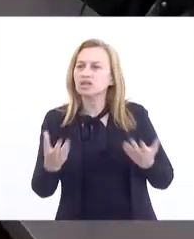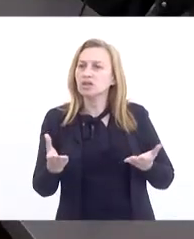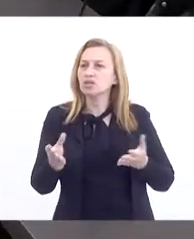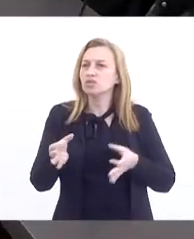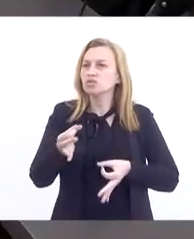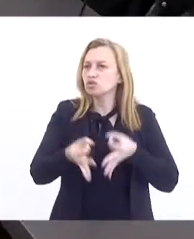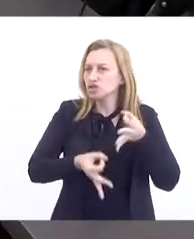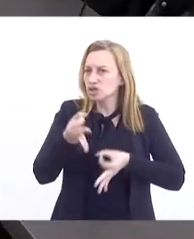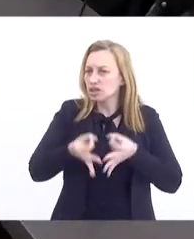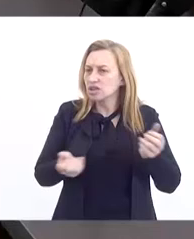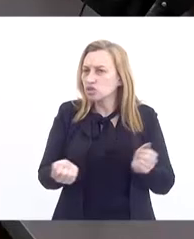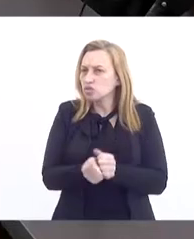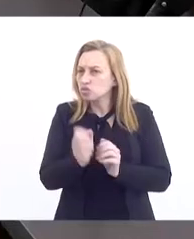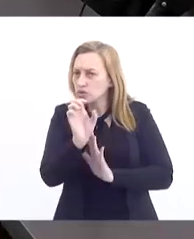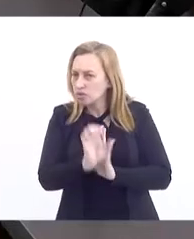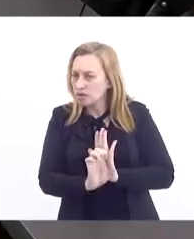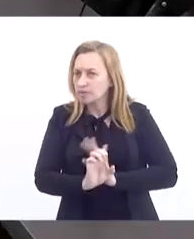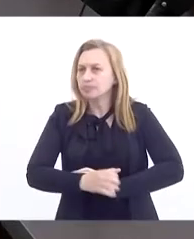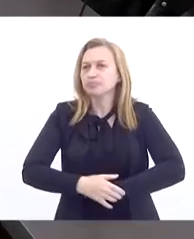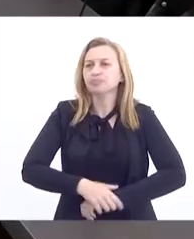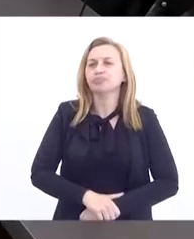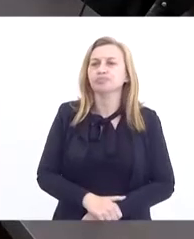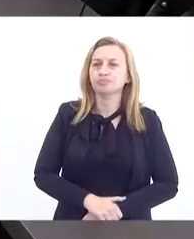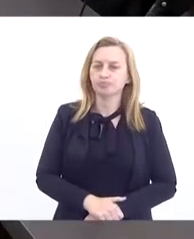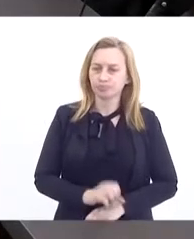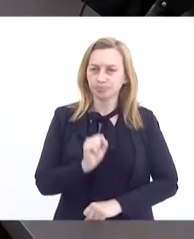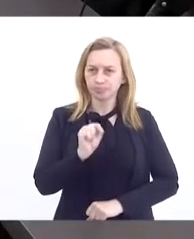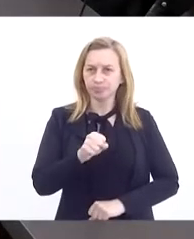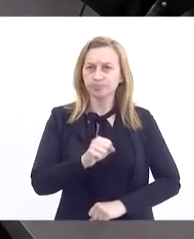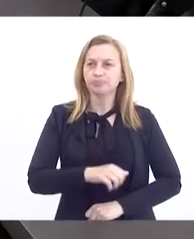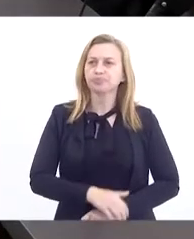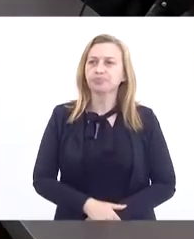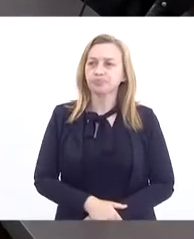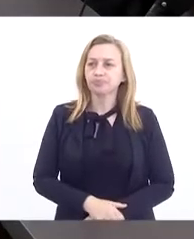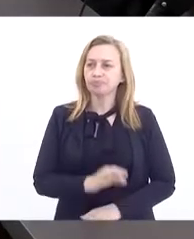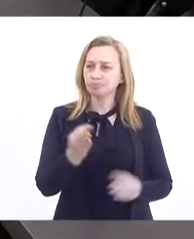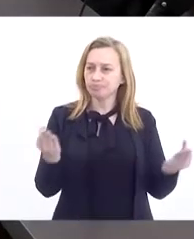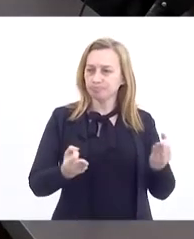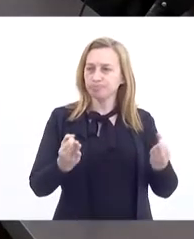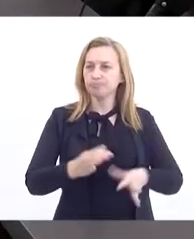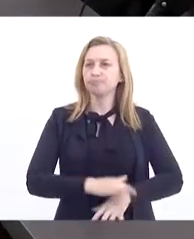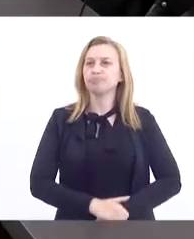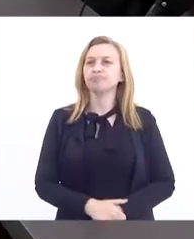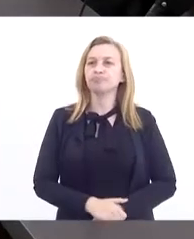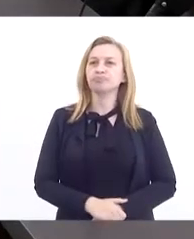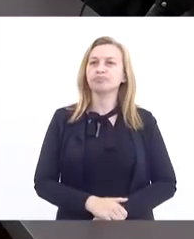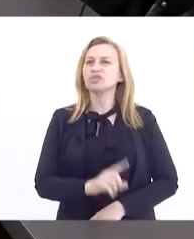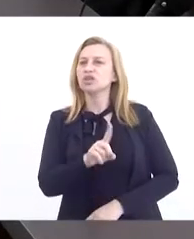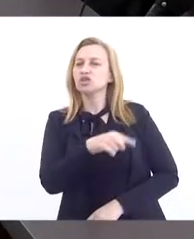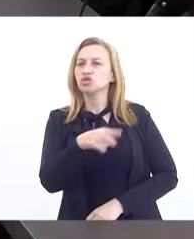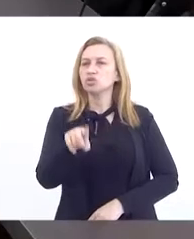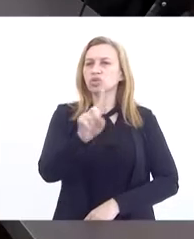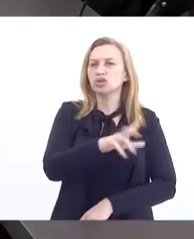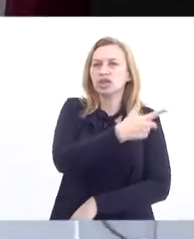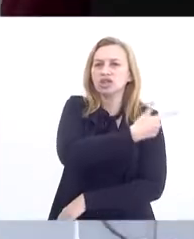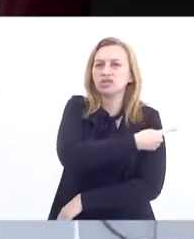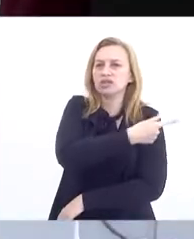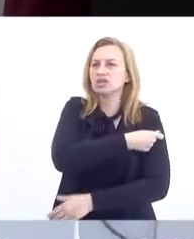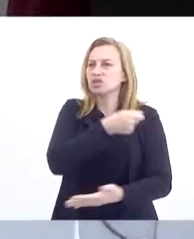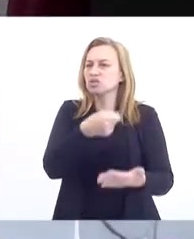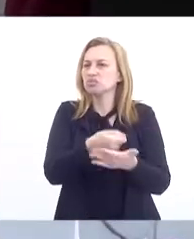juridicidade com emenda. Com a emenda, Chico. Isso. Perfeito. Excluindo as vacinas